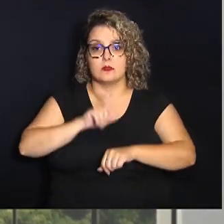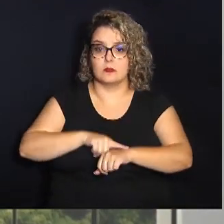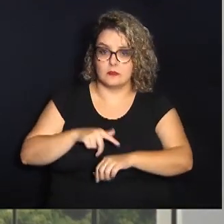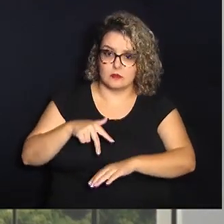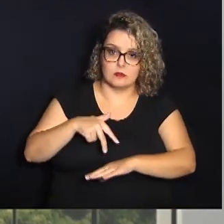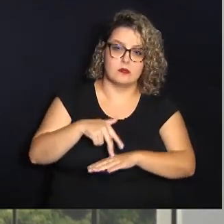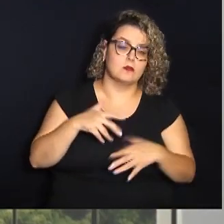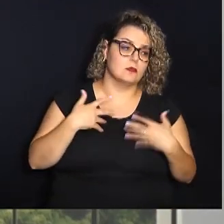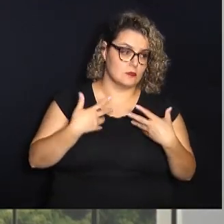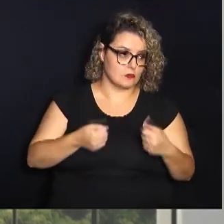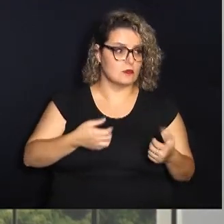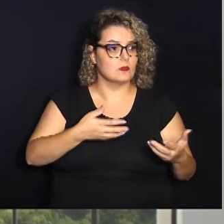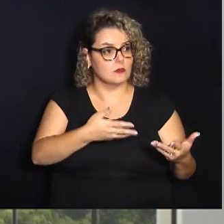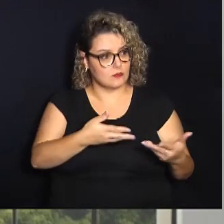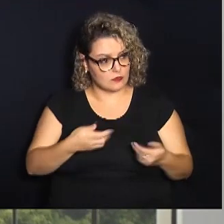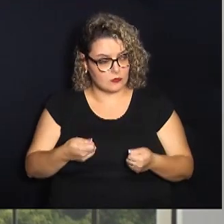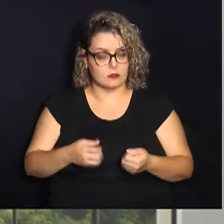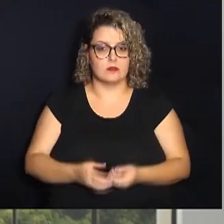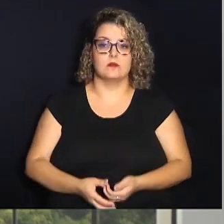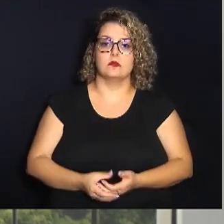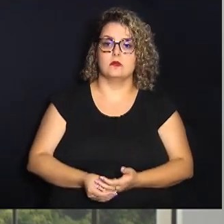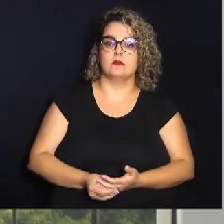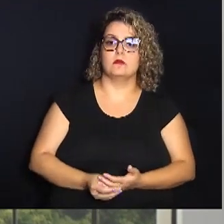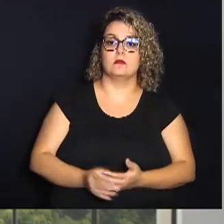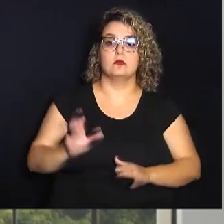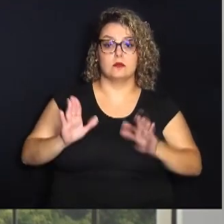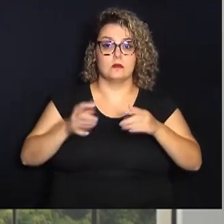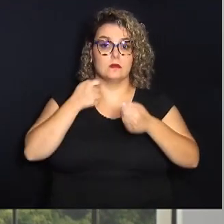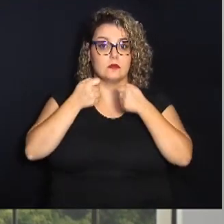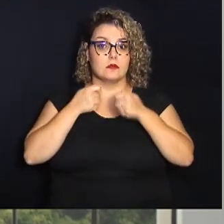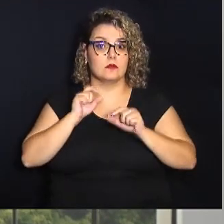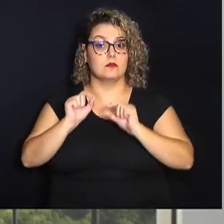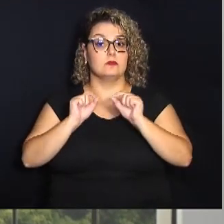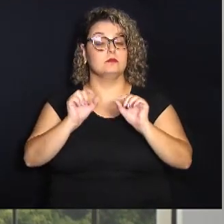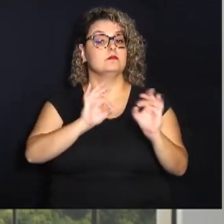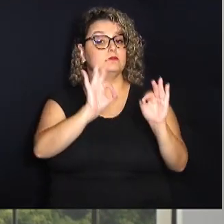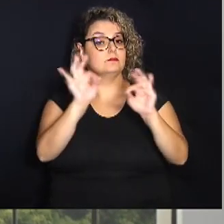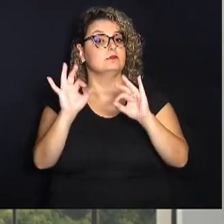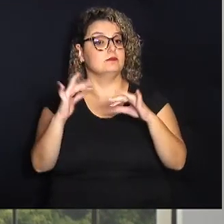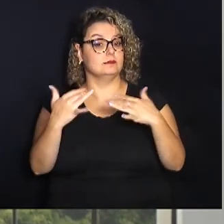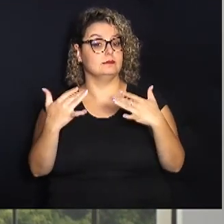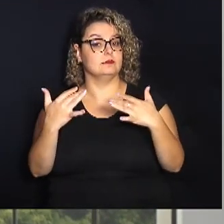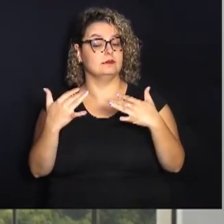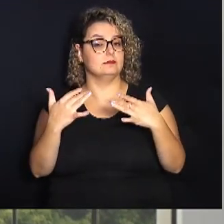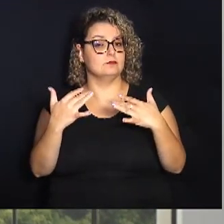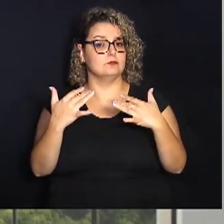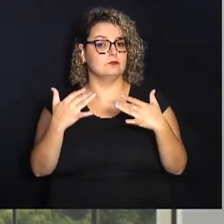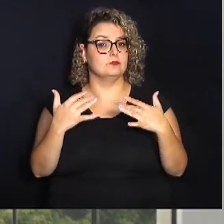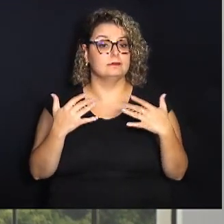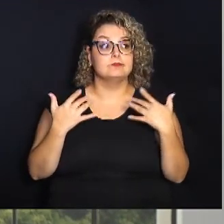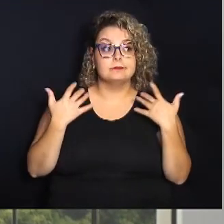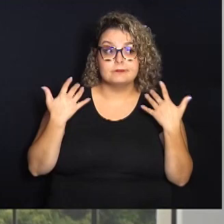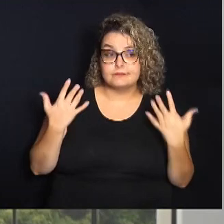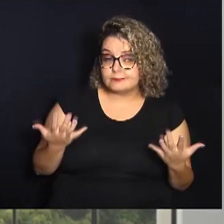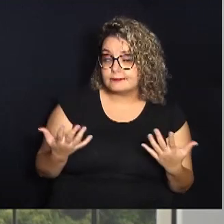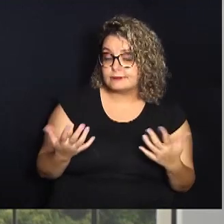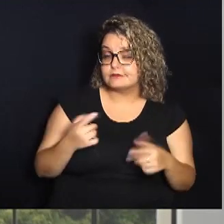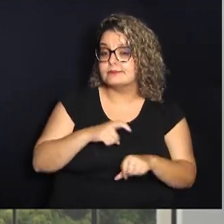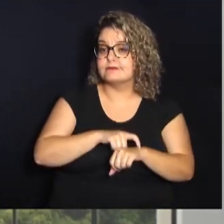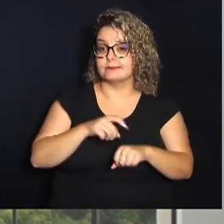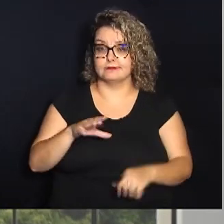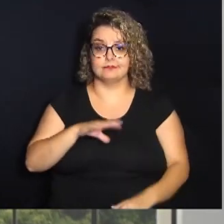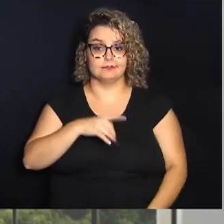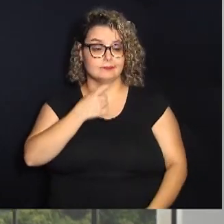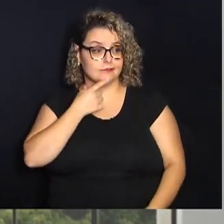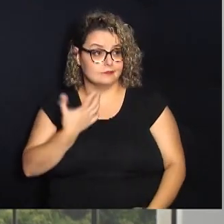aceito o convite para participar aqui do Questão de Ordem. E para quem está nos acompanhando, né? Qual que é a situação de Campinas hoje? Está